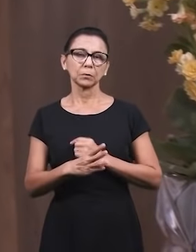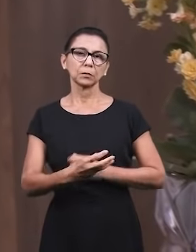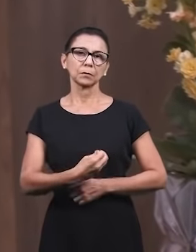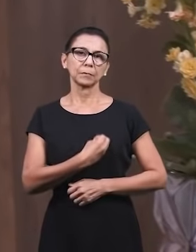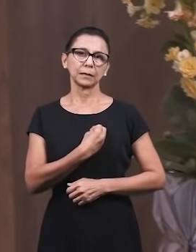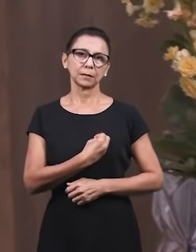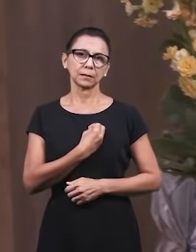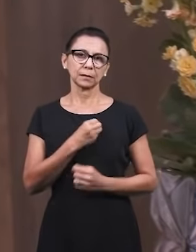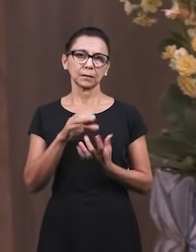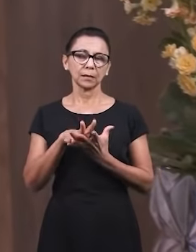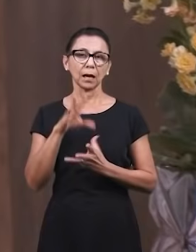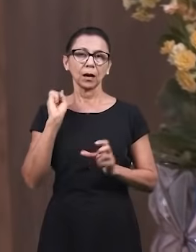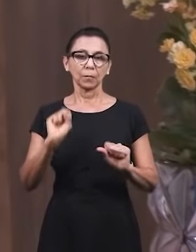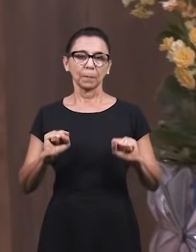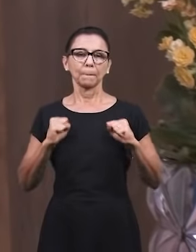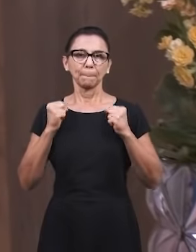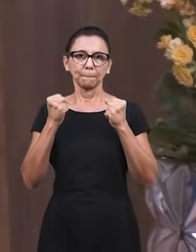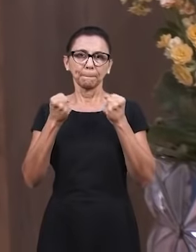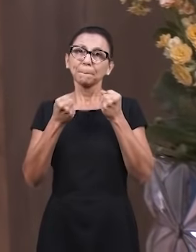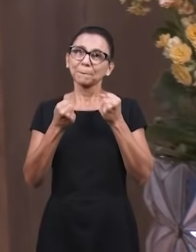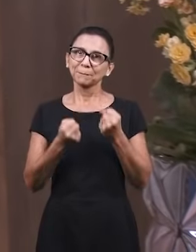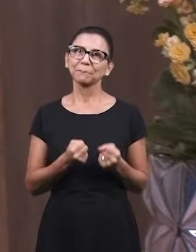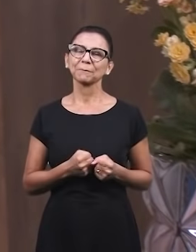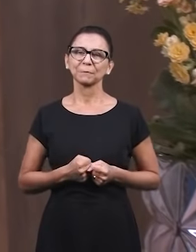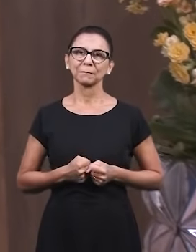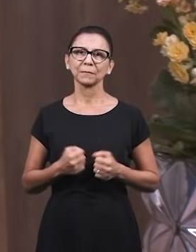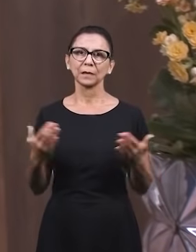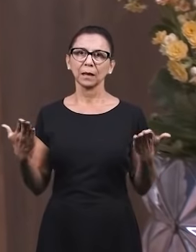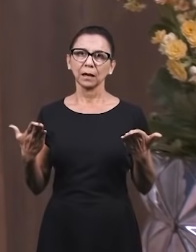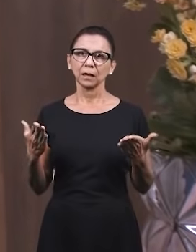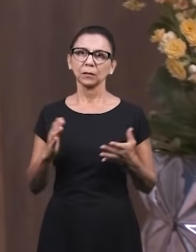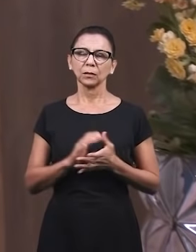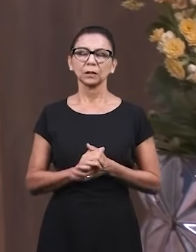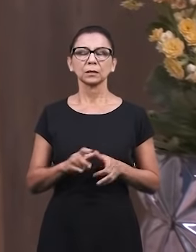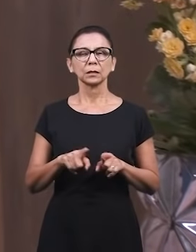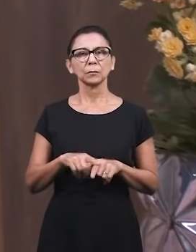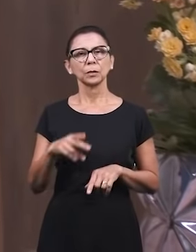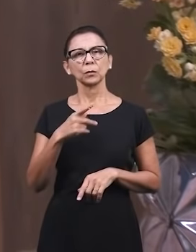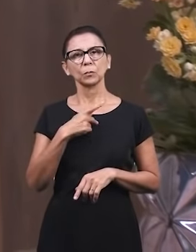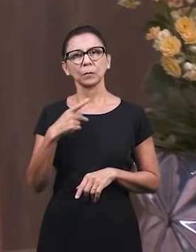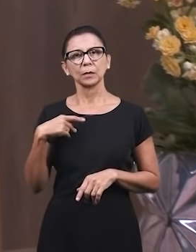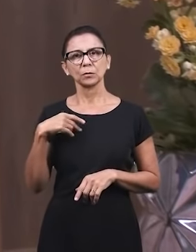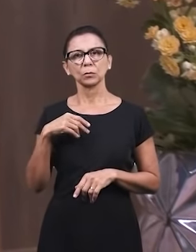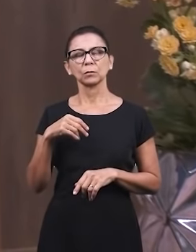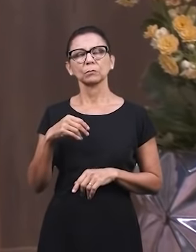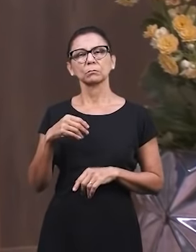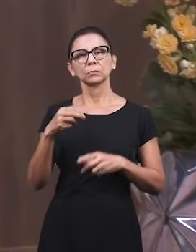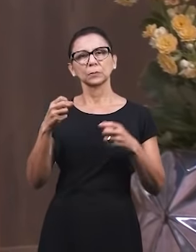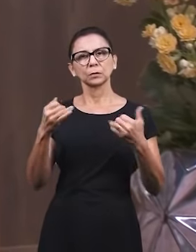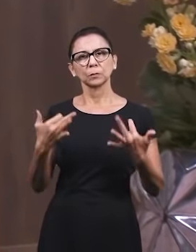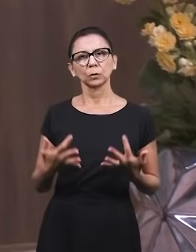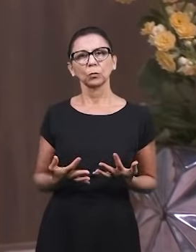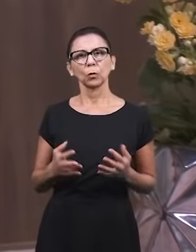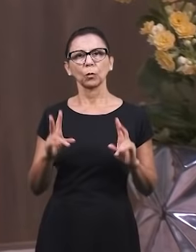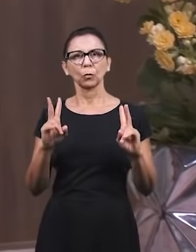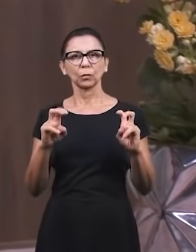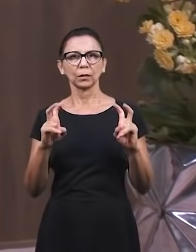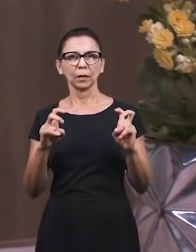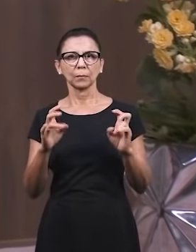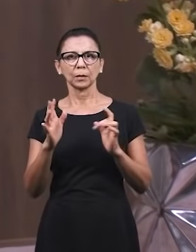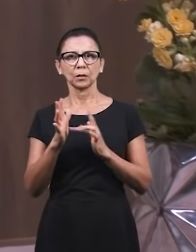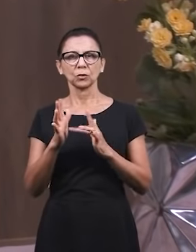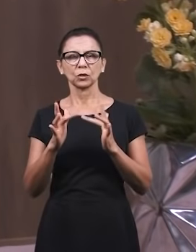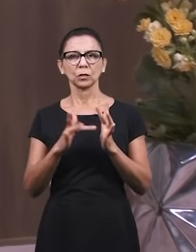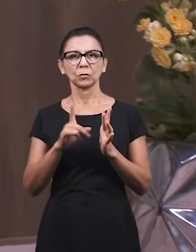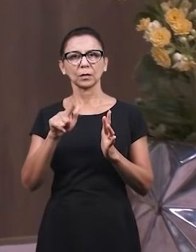dele, alimenta a nossa alma. E agora o pastor Luiz Carlos falou sobre Jesus, o pão da vida.